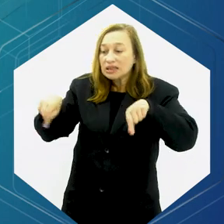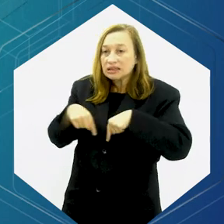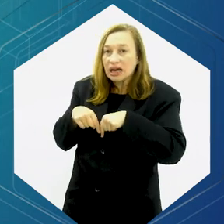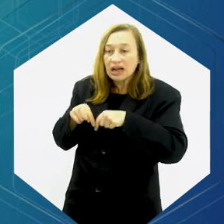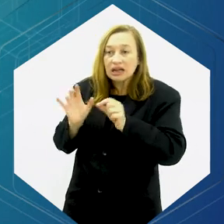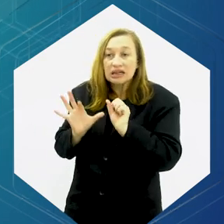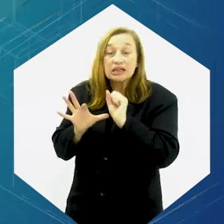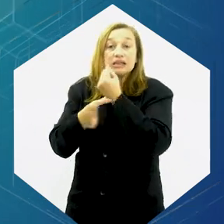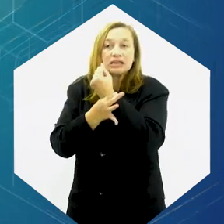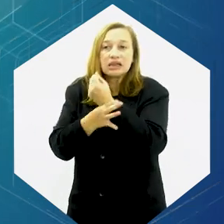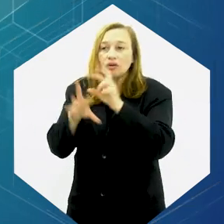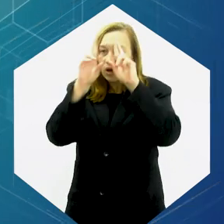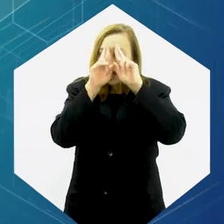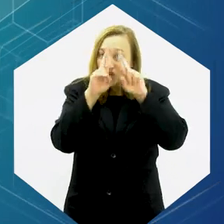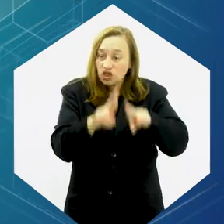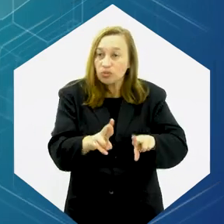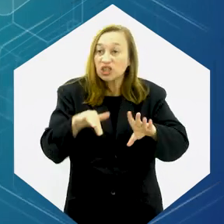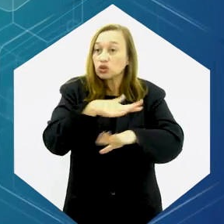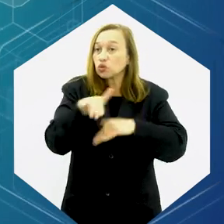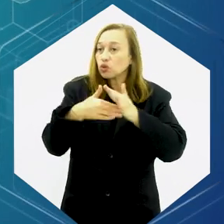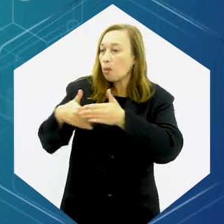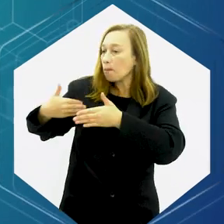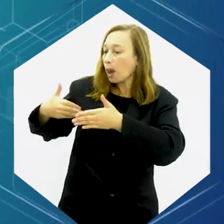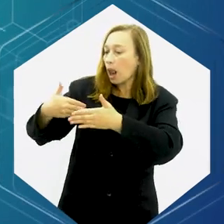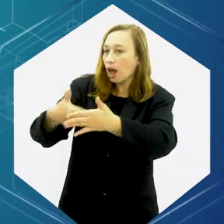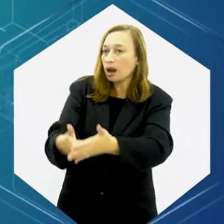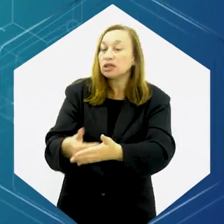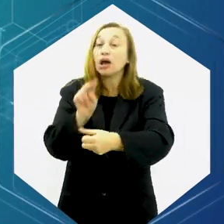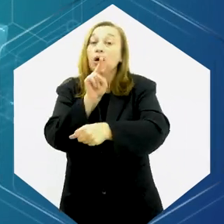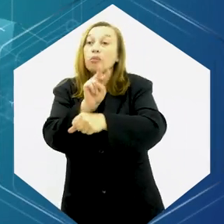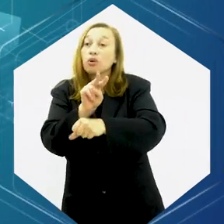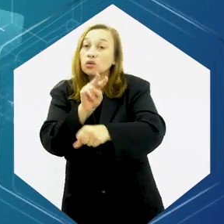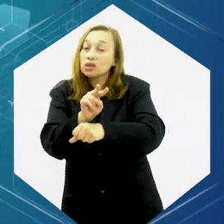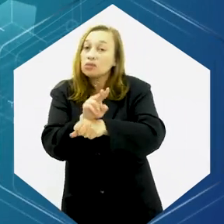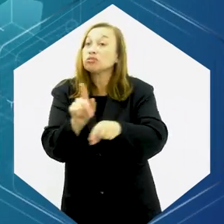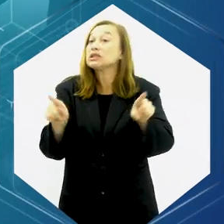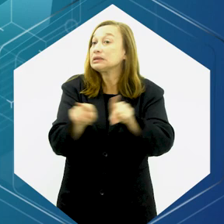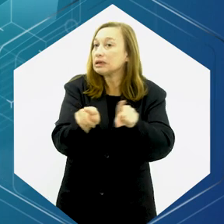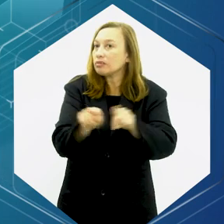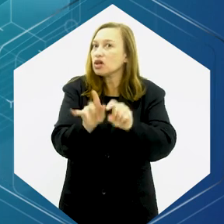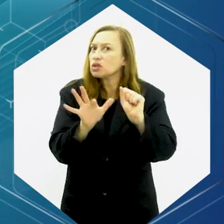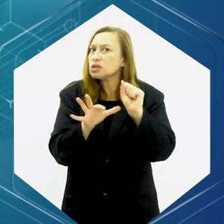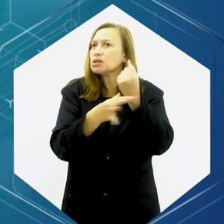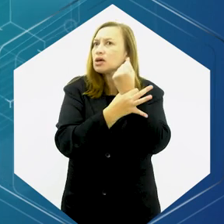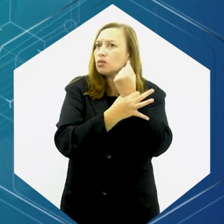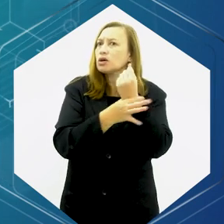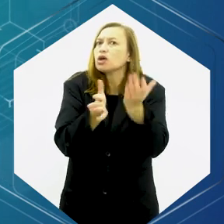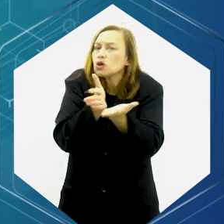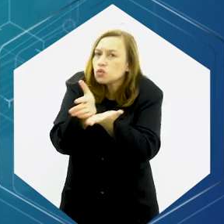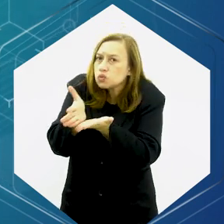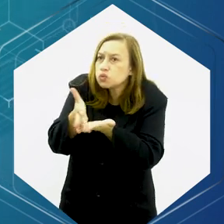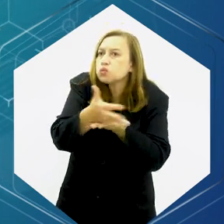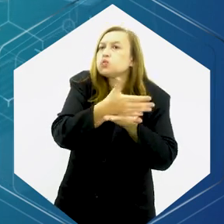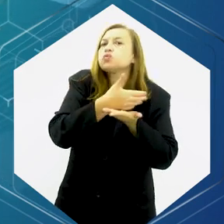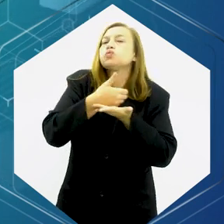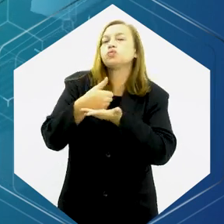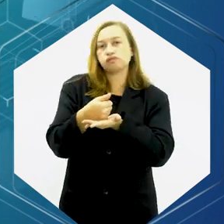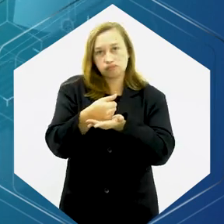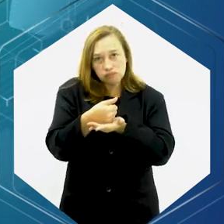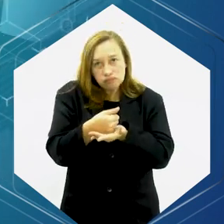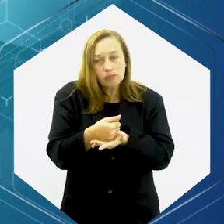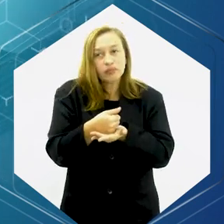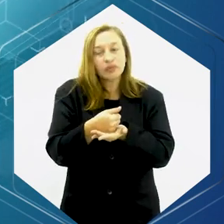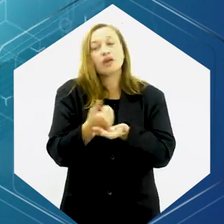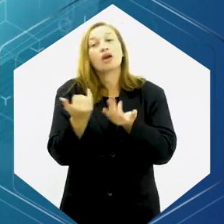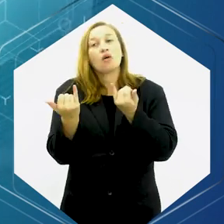segura eh respeitando todos os processos de proteção e também de segurança dos dados né e dessas